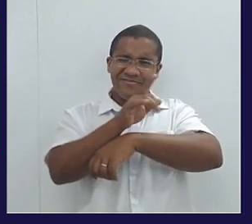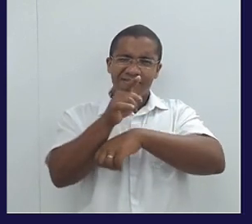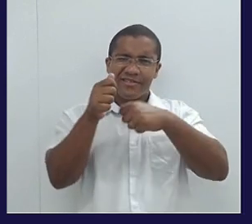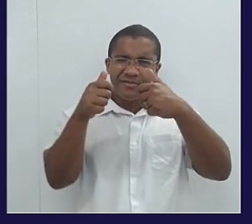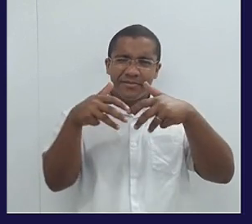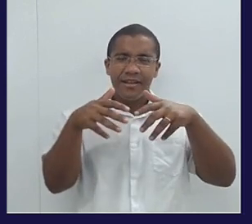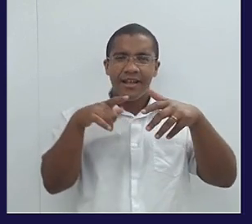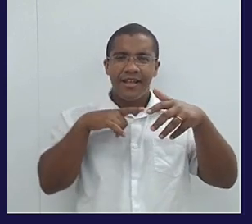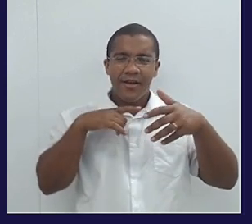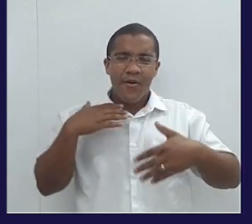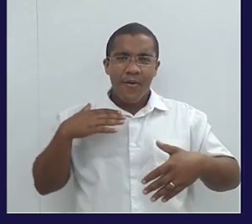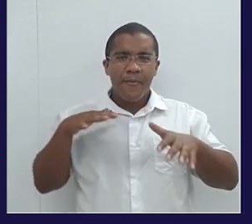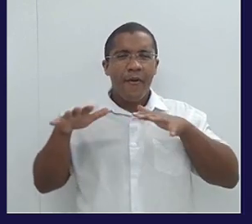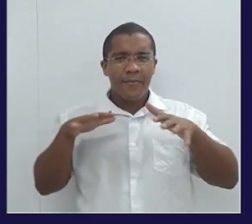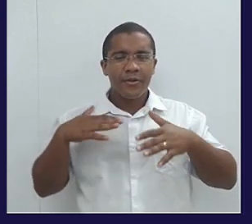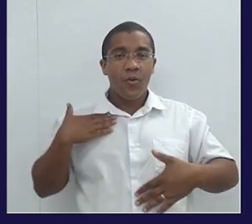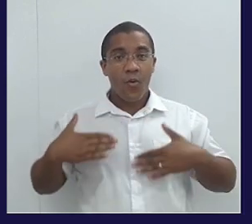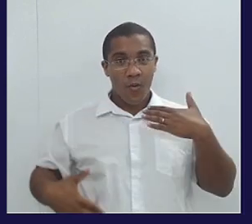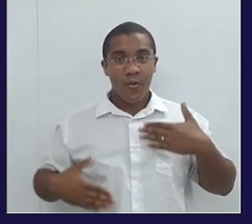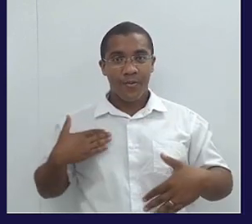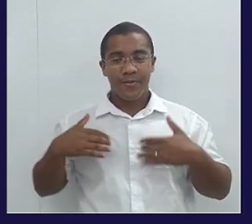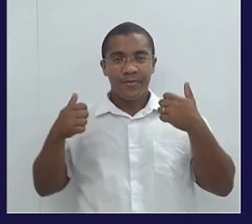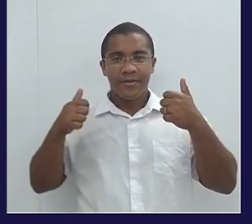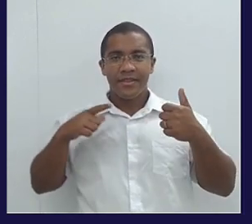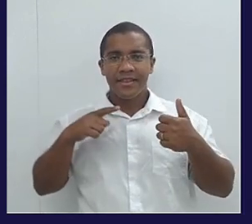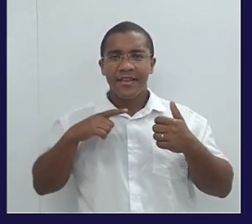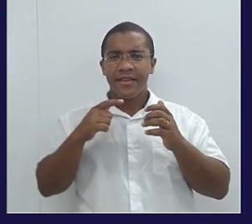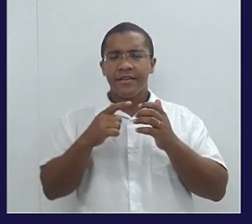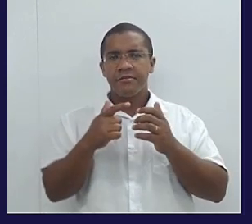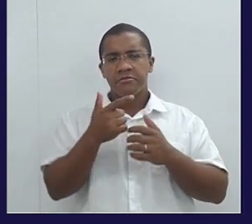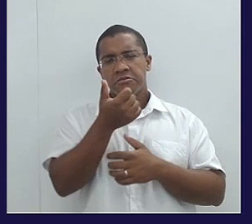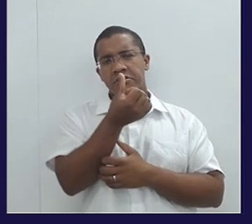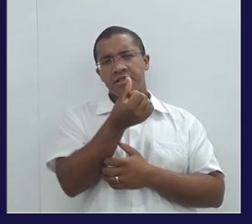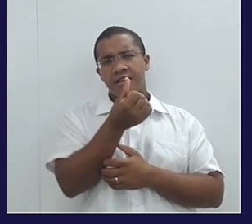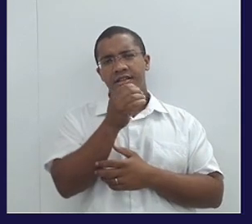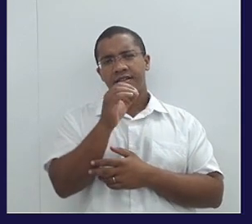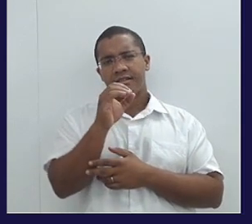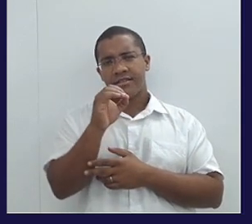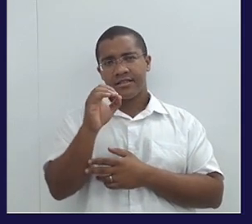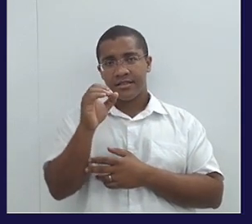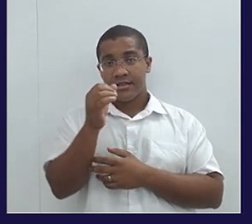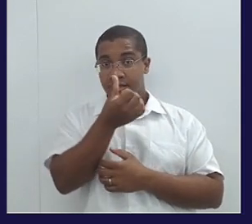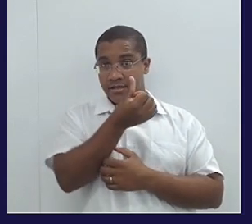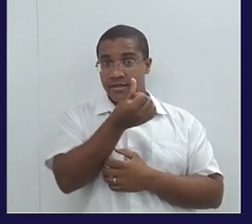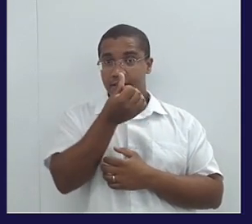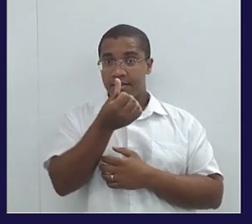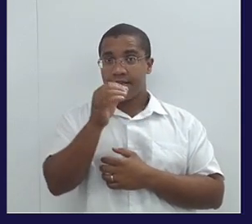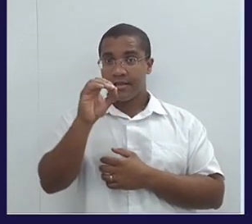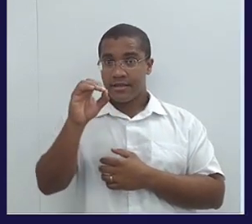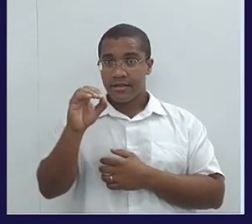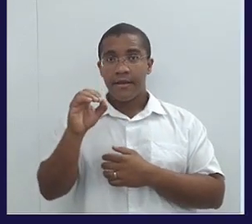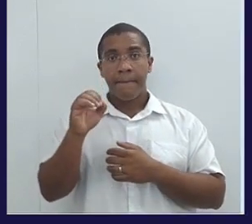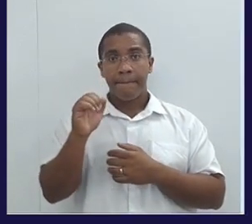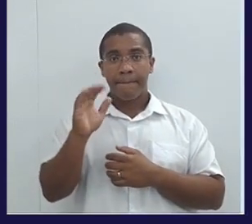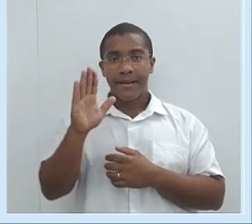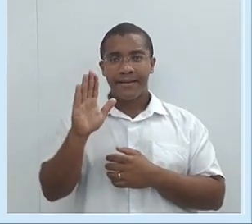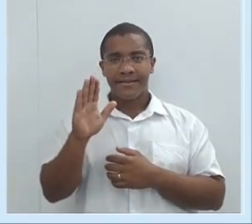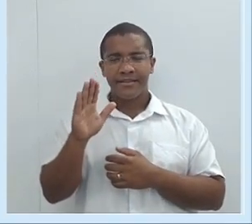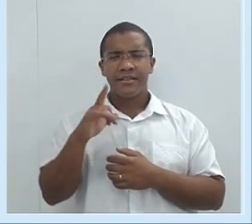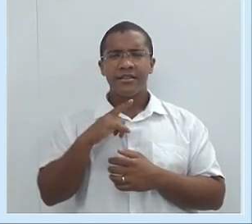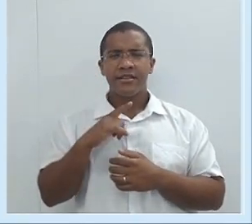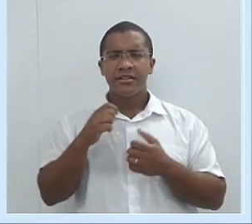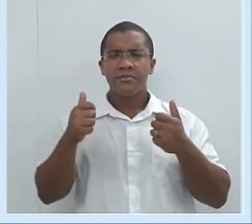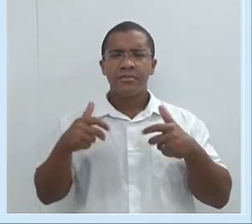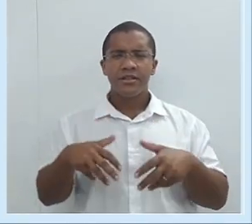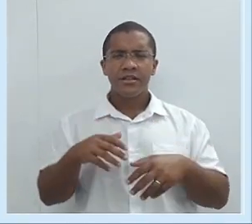de movimento. No corpo humano, existe mais de 660 músculos esqueléticos. E